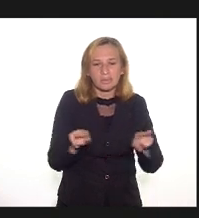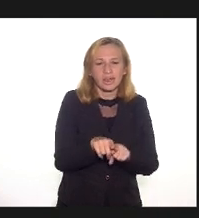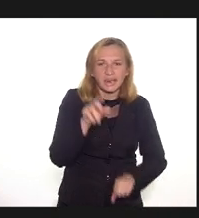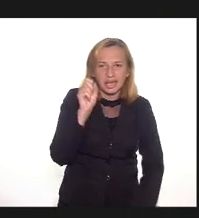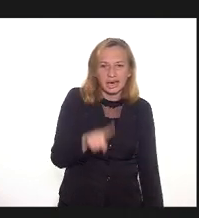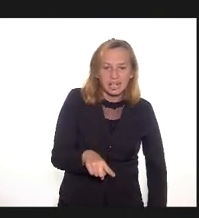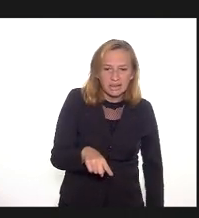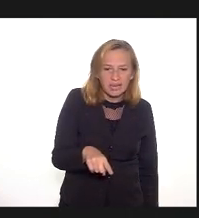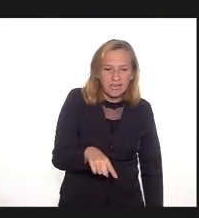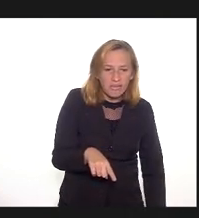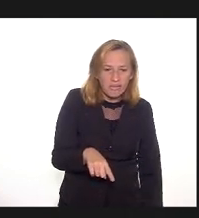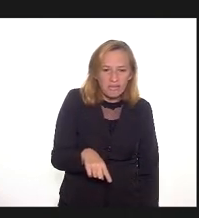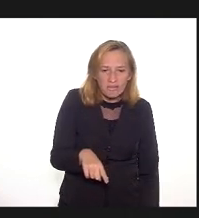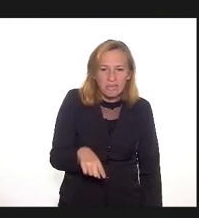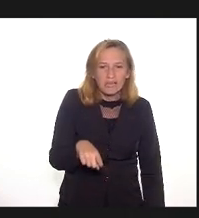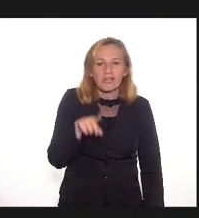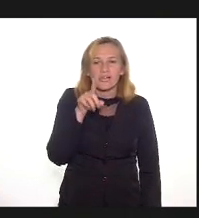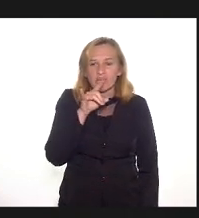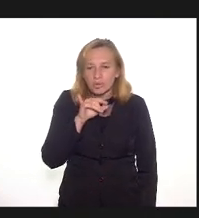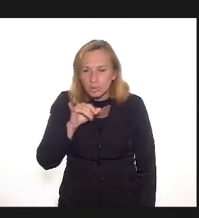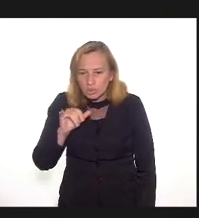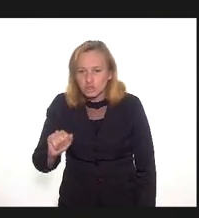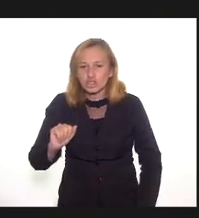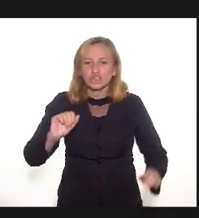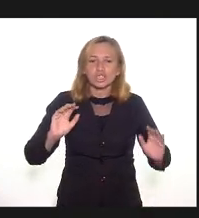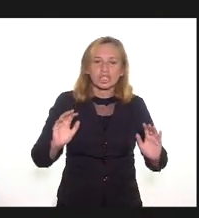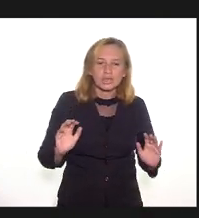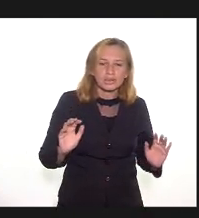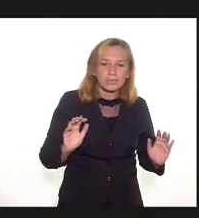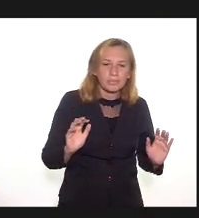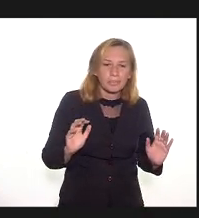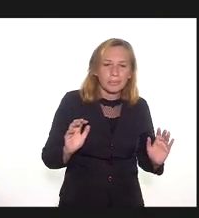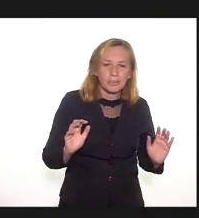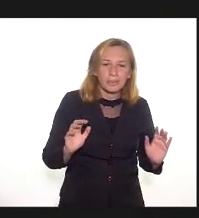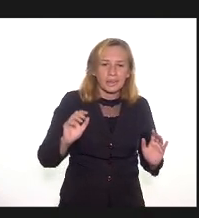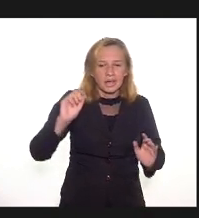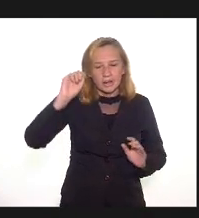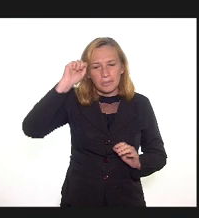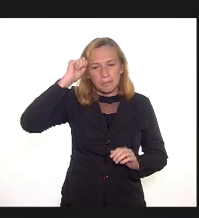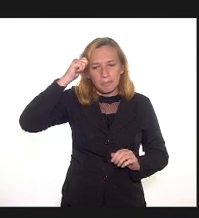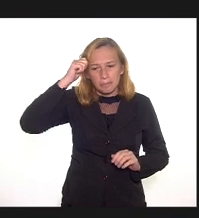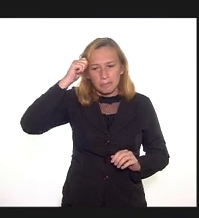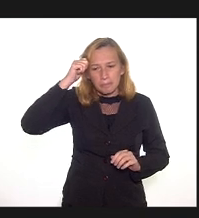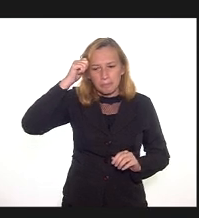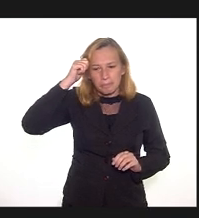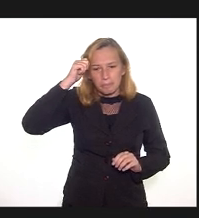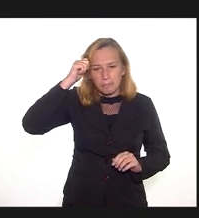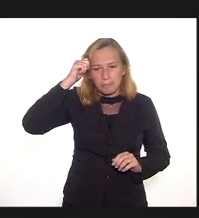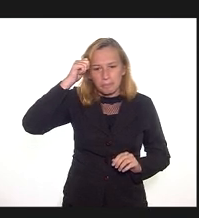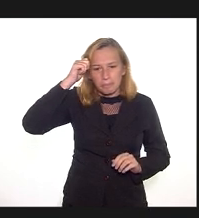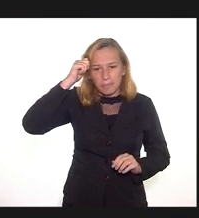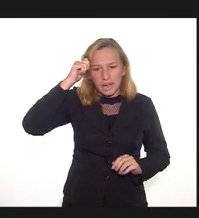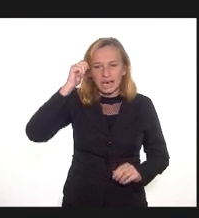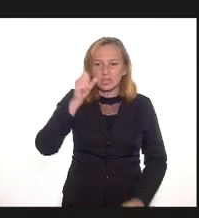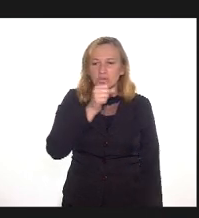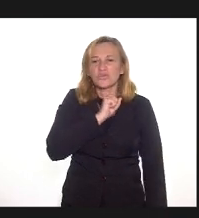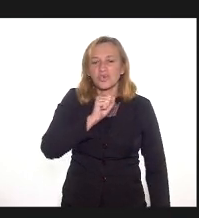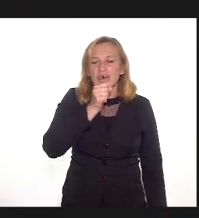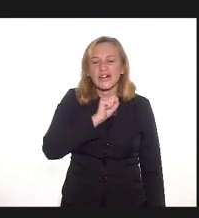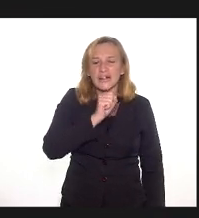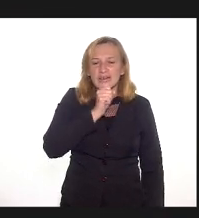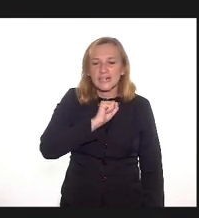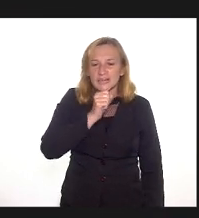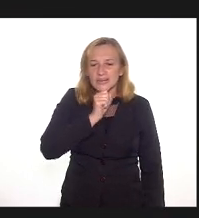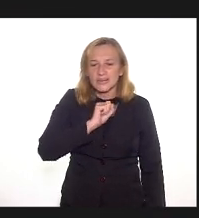a data que se comemora o dia dos pretos velhos e na